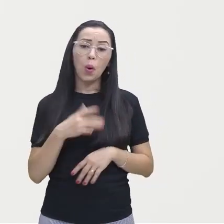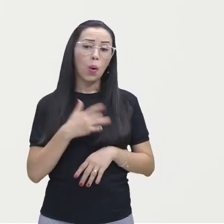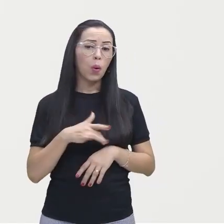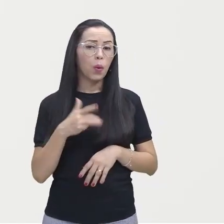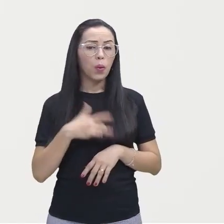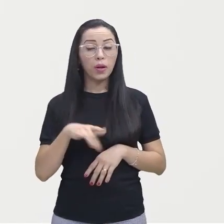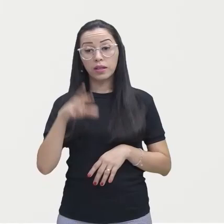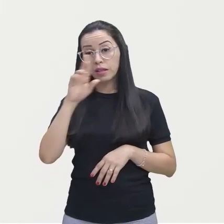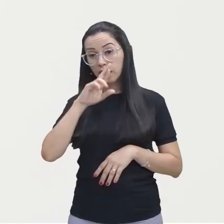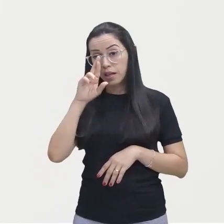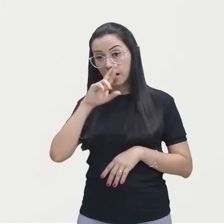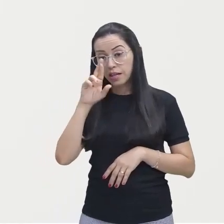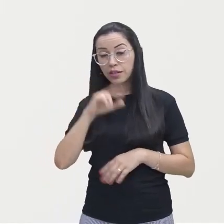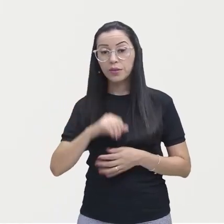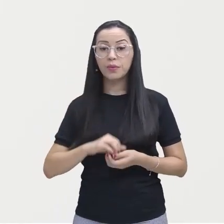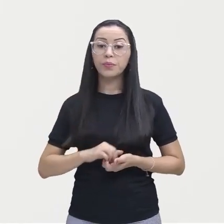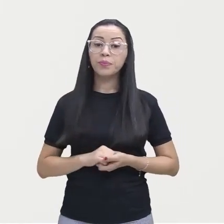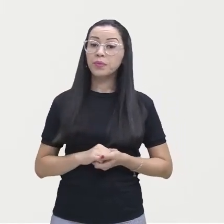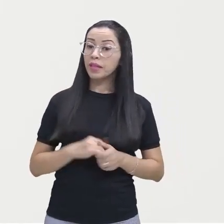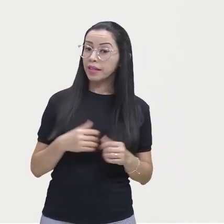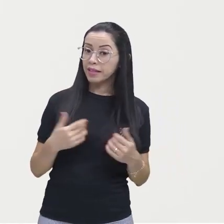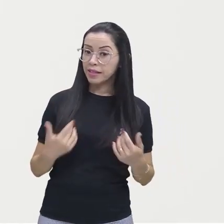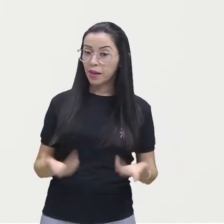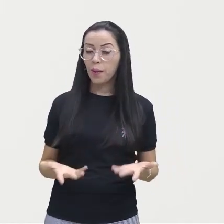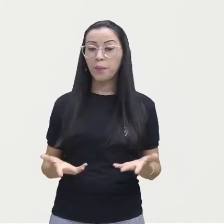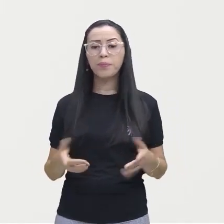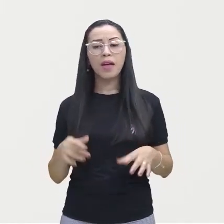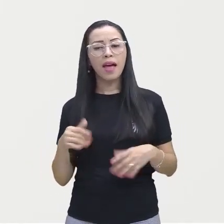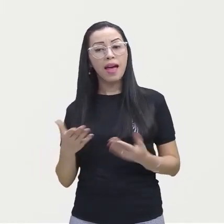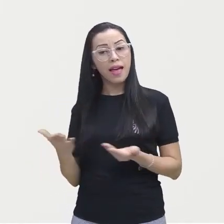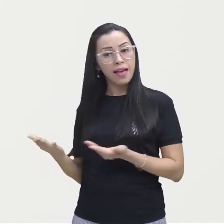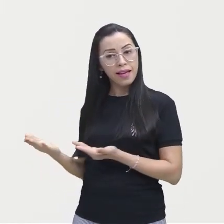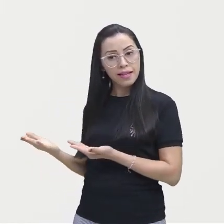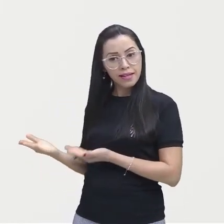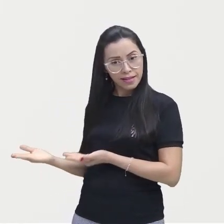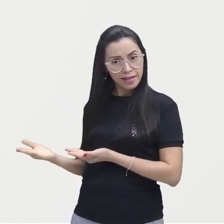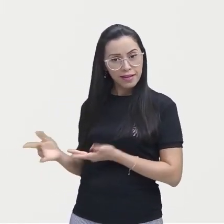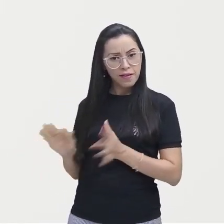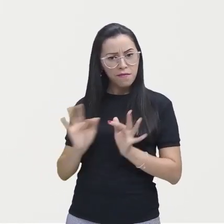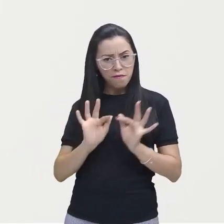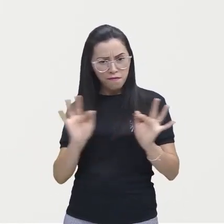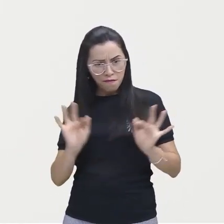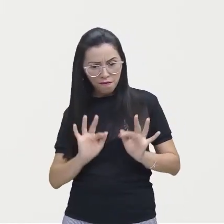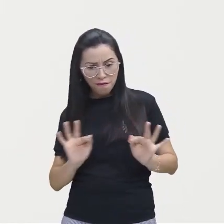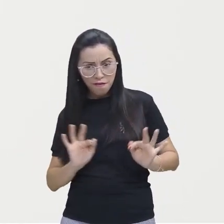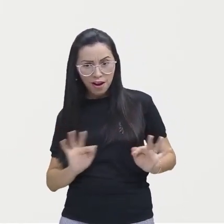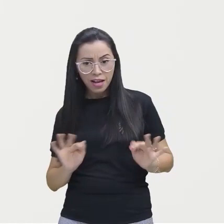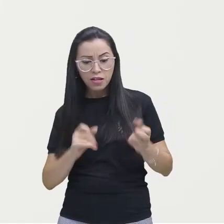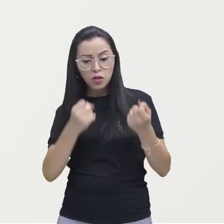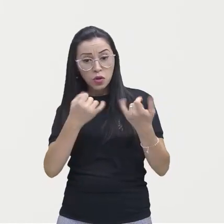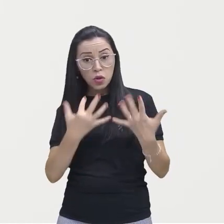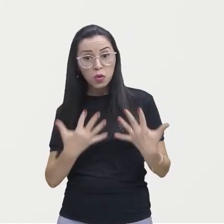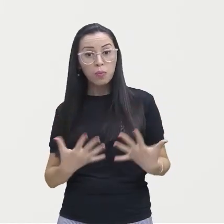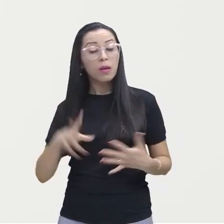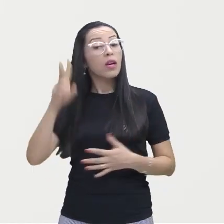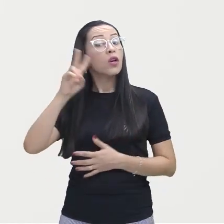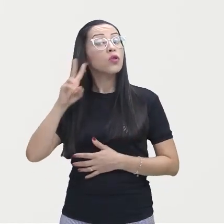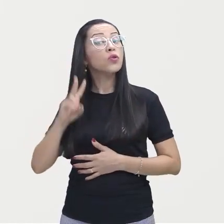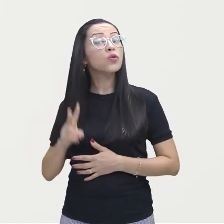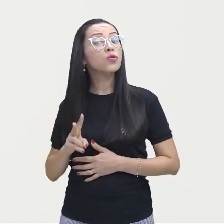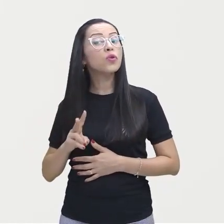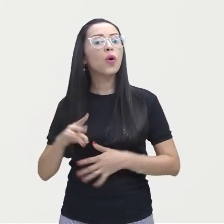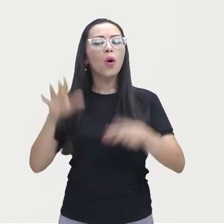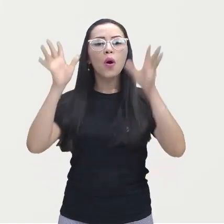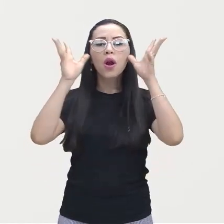frases, como vimos, contam o início da história do leão e do ratinho. E depois o